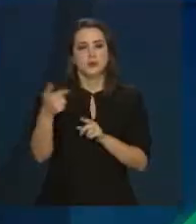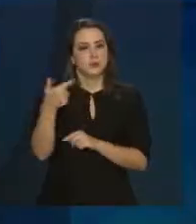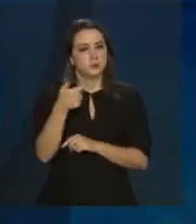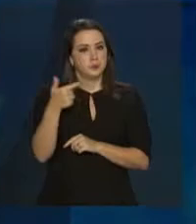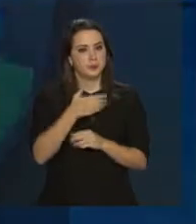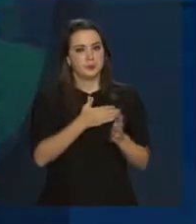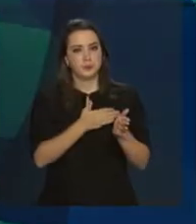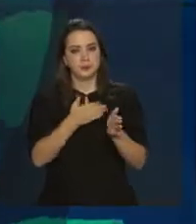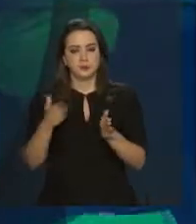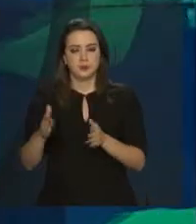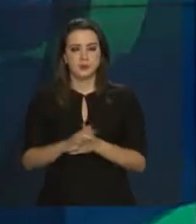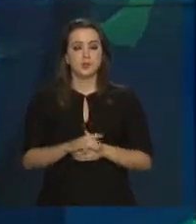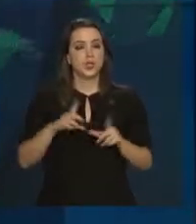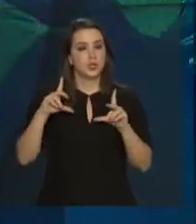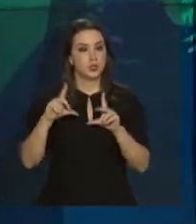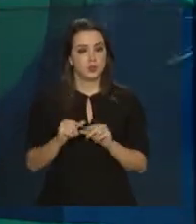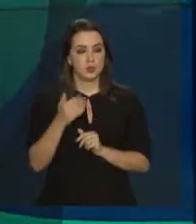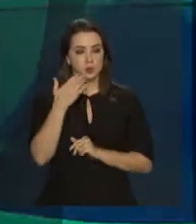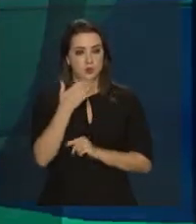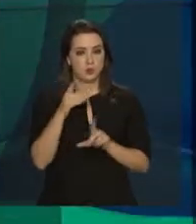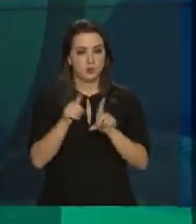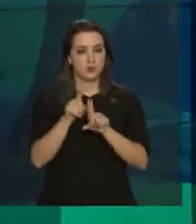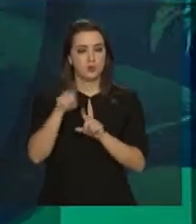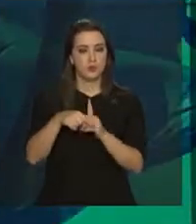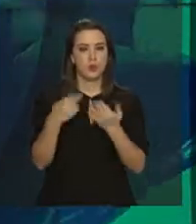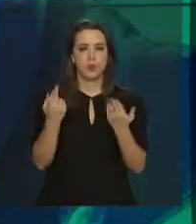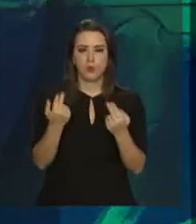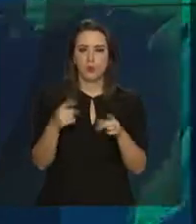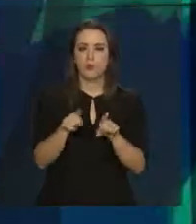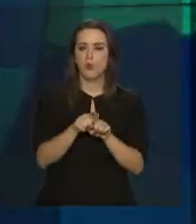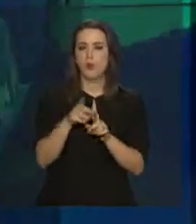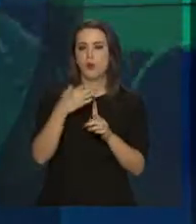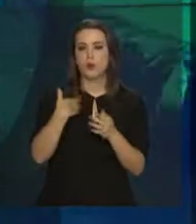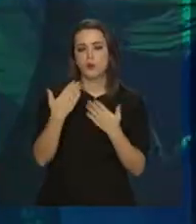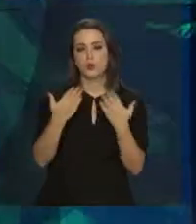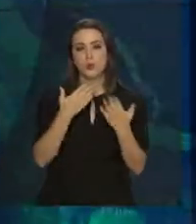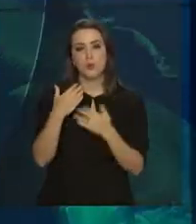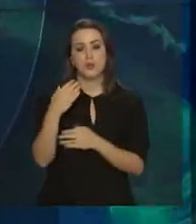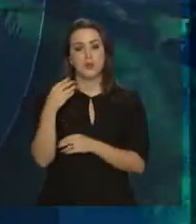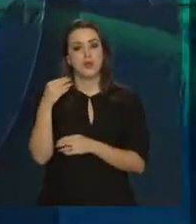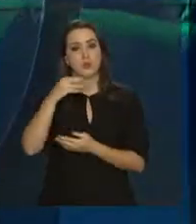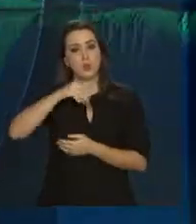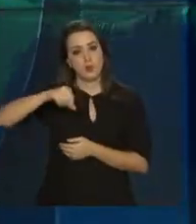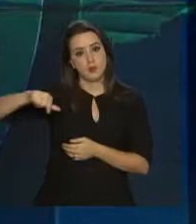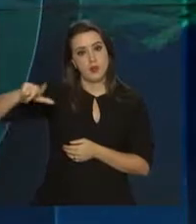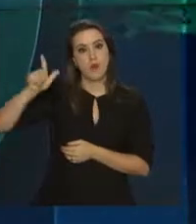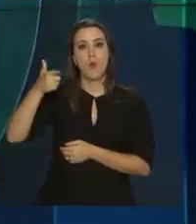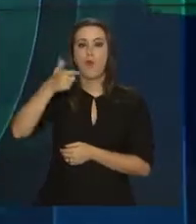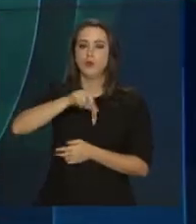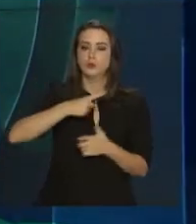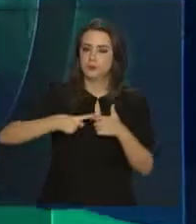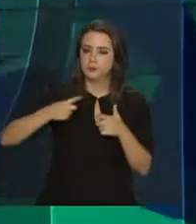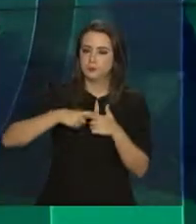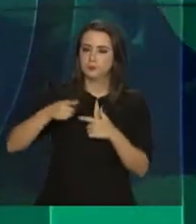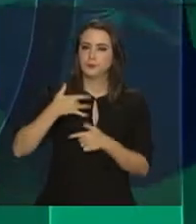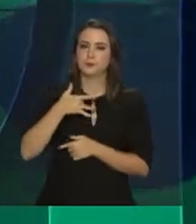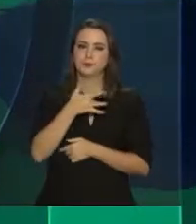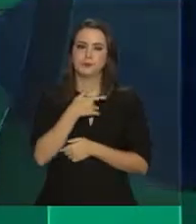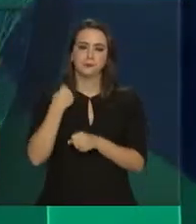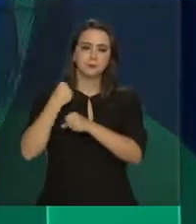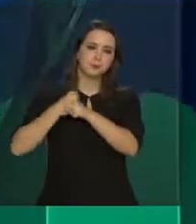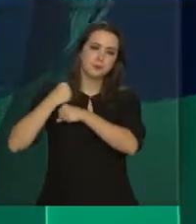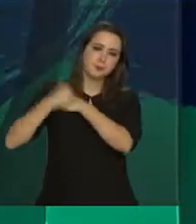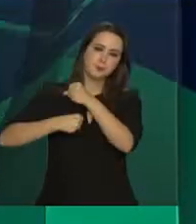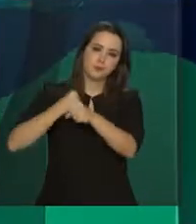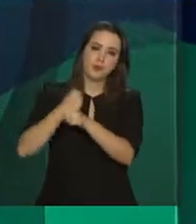a redução de açúcar vai seguir o modelo implementado com relação ao sódio outro vilão da saúde nos últimos anos